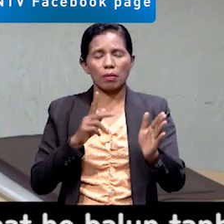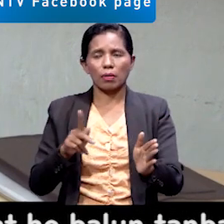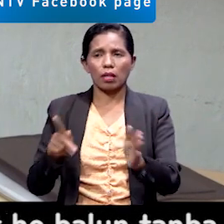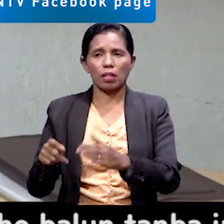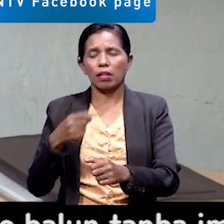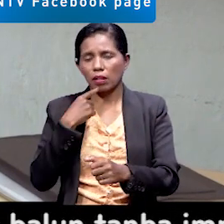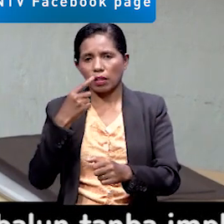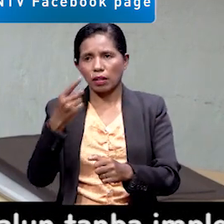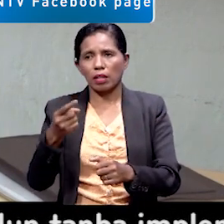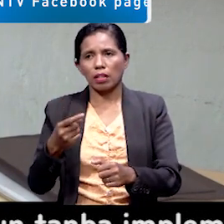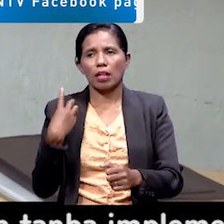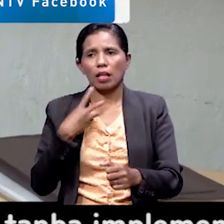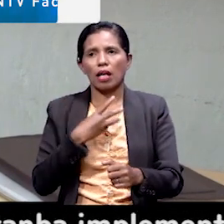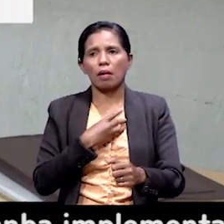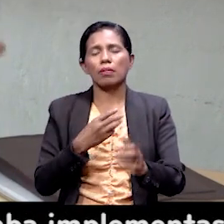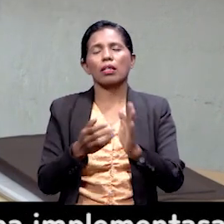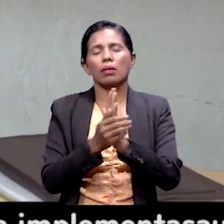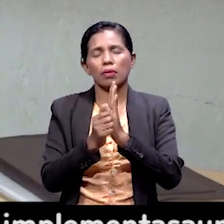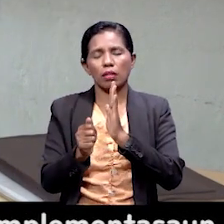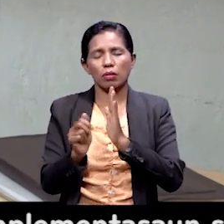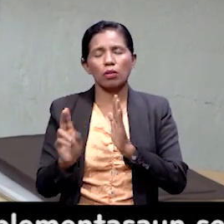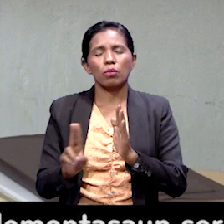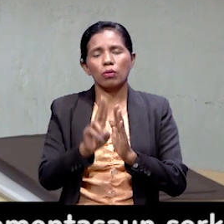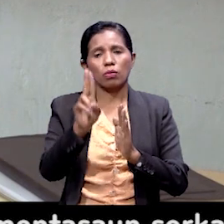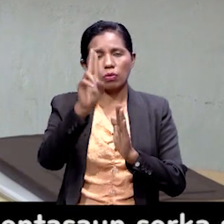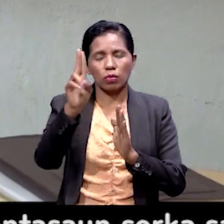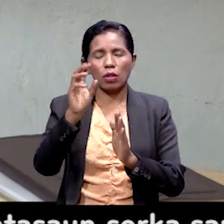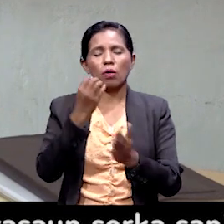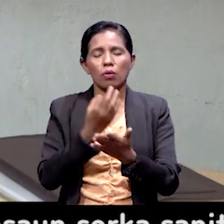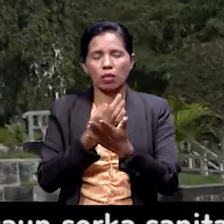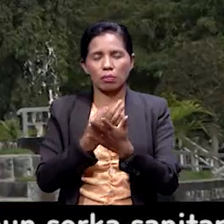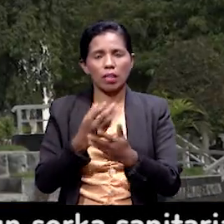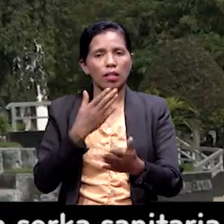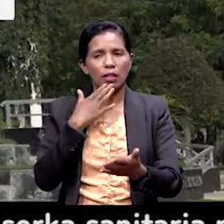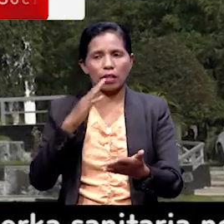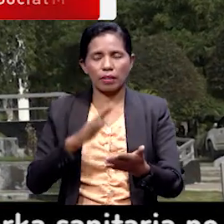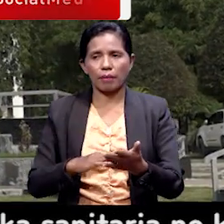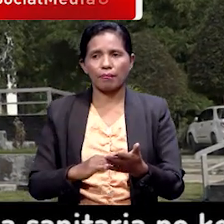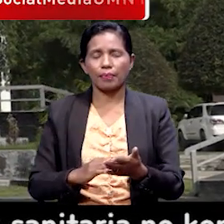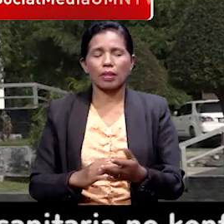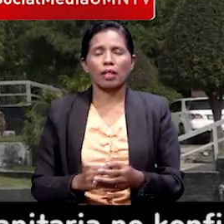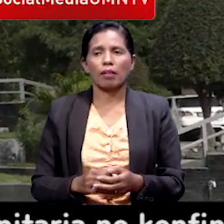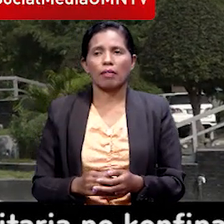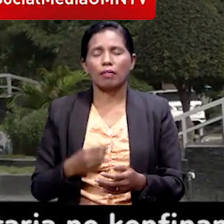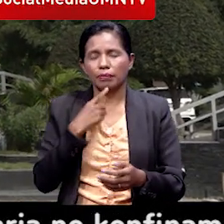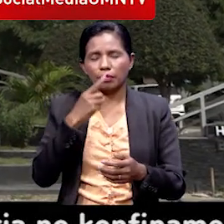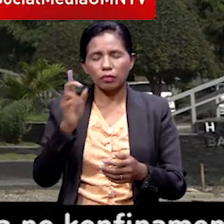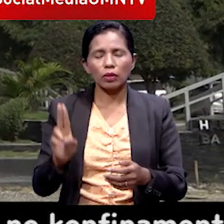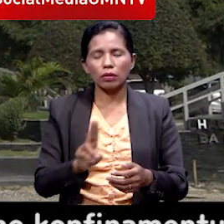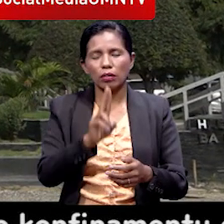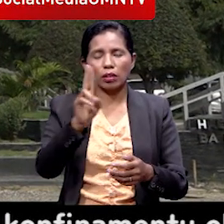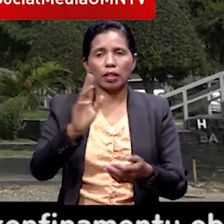kata kapasidade execusau ne bemak ladiak ida ne mak ane sampai kupasang ba ame. Ia parte seluk Akademista Universidade da